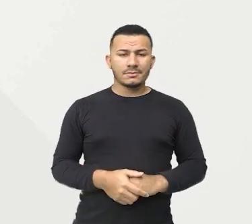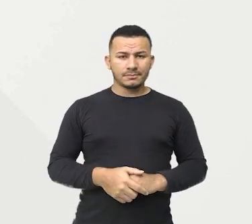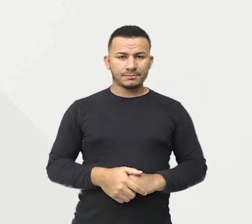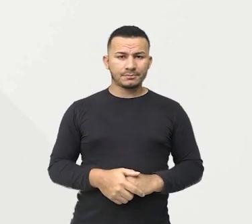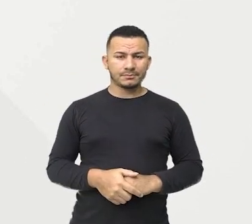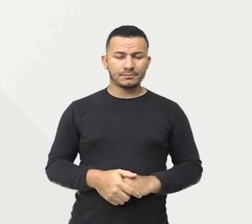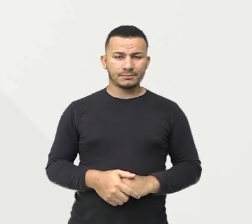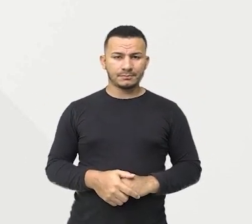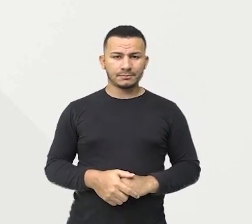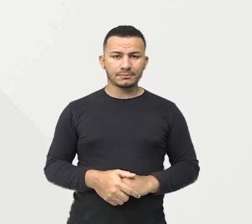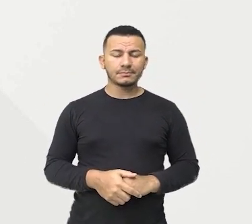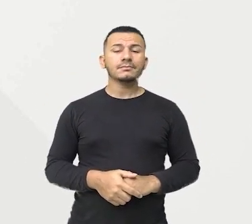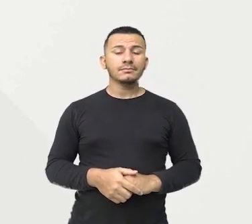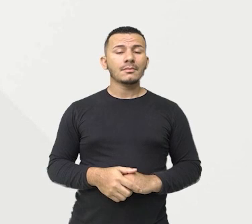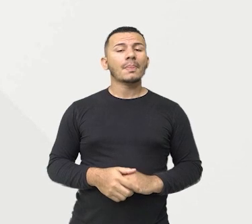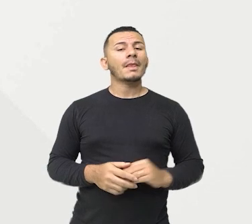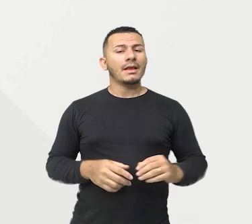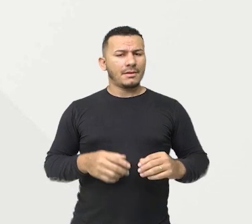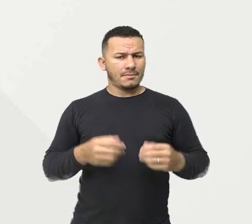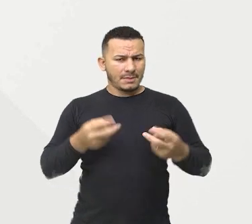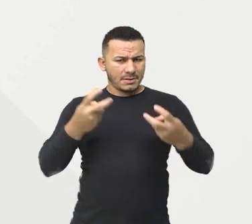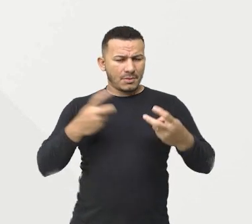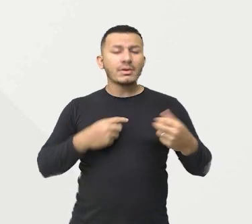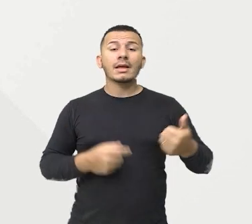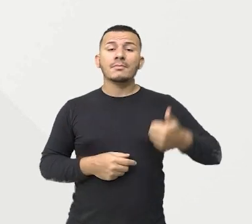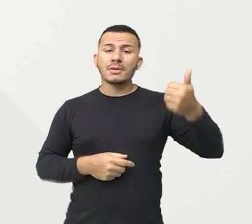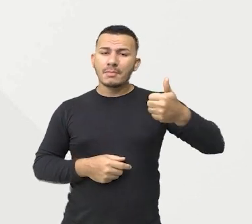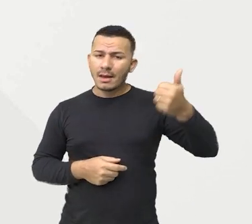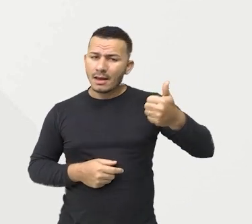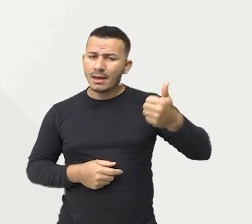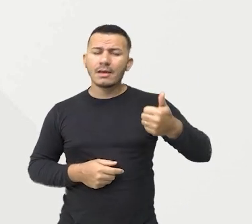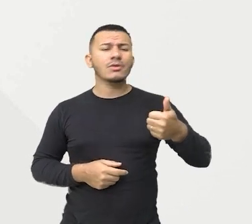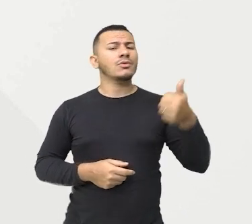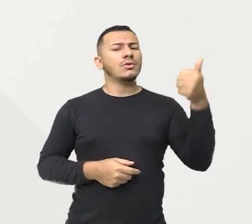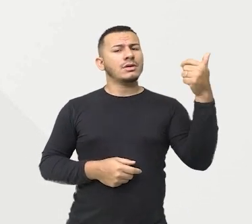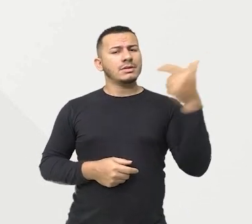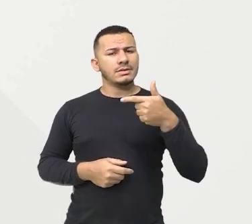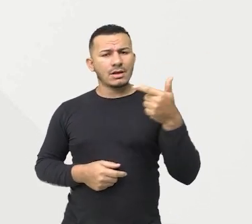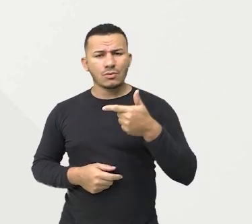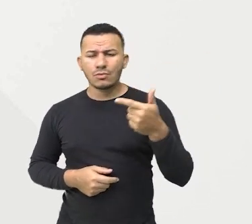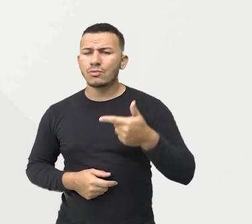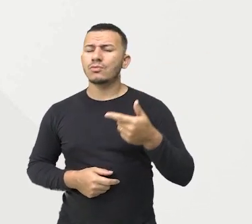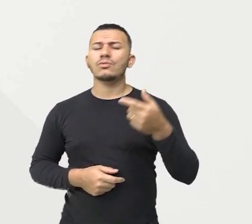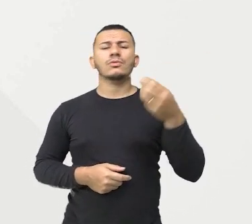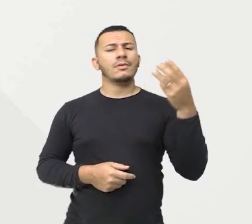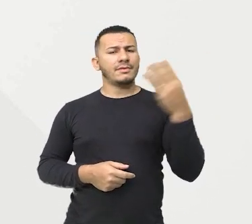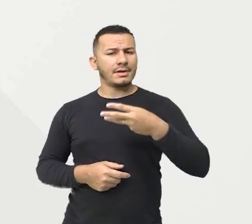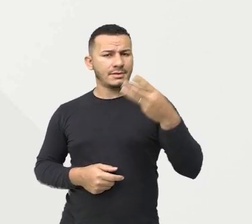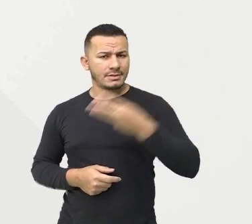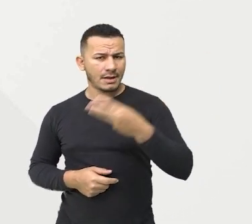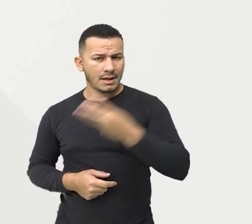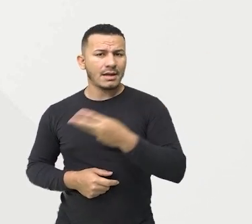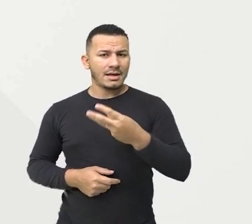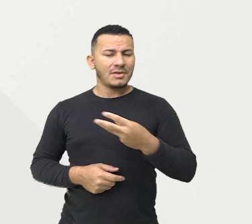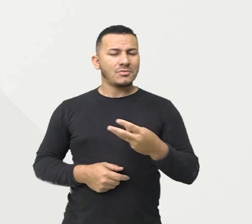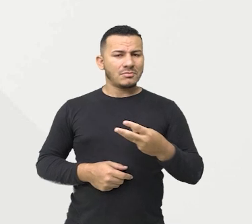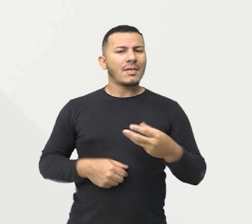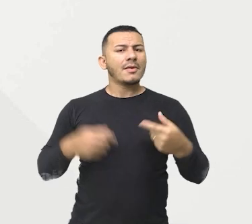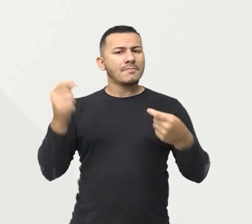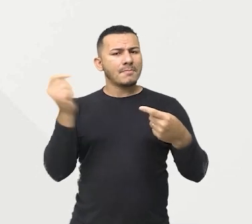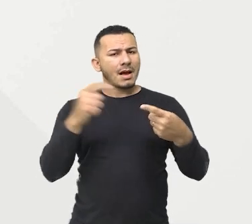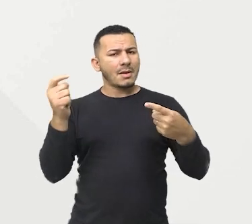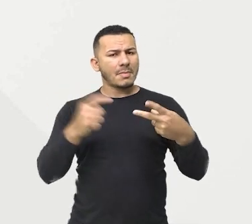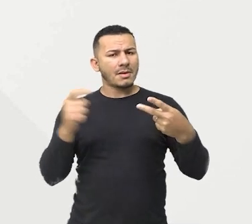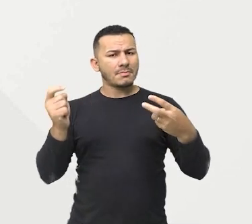em primeiro lugar, ele fala em segundo lugar e depois em terceiro lugar. Essa